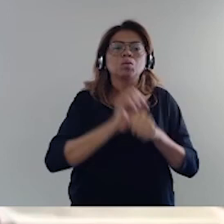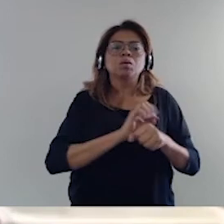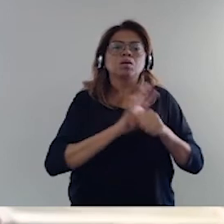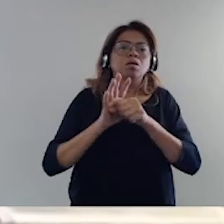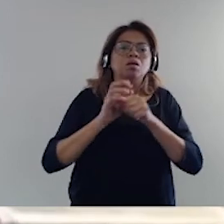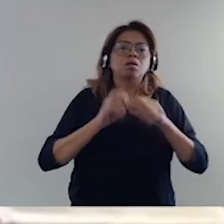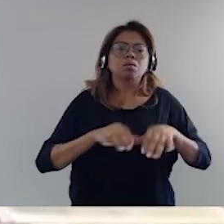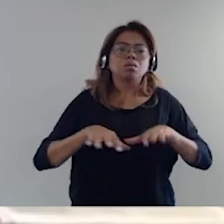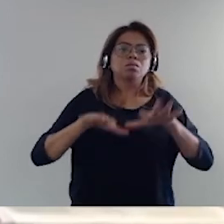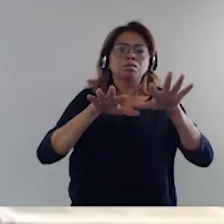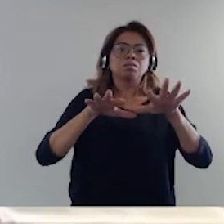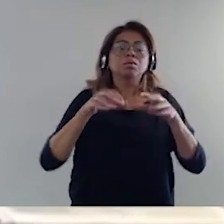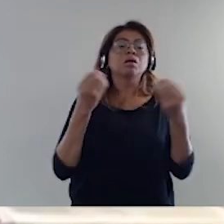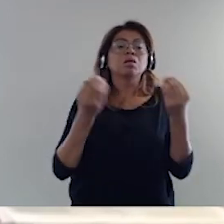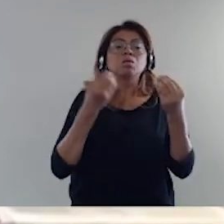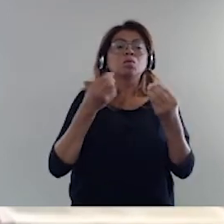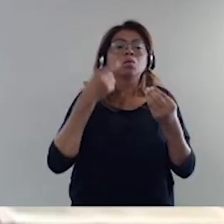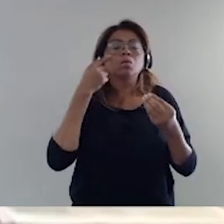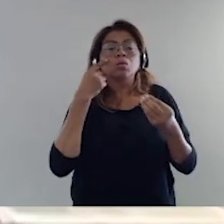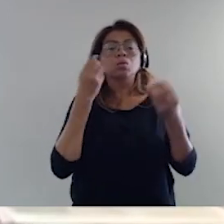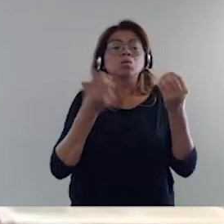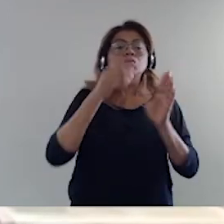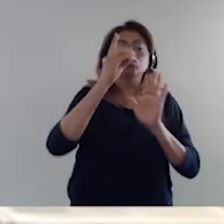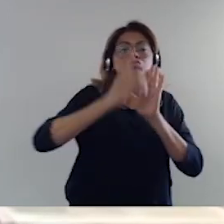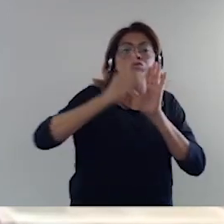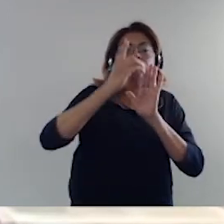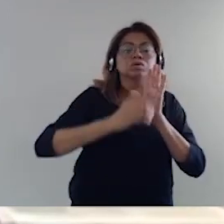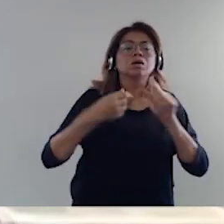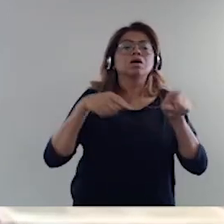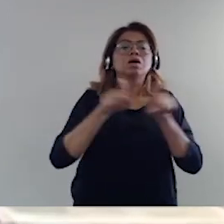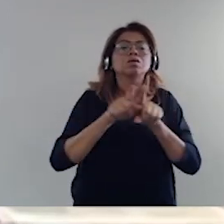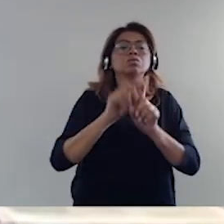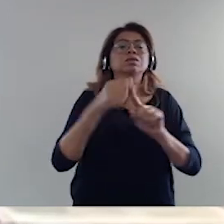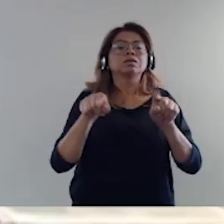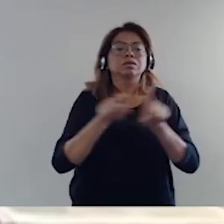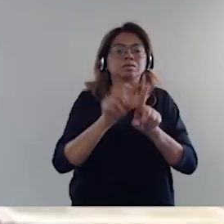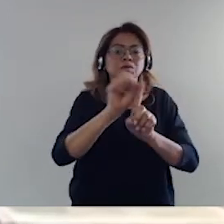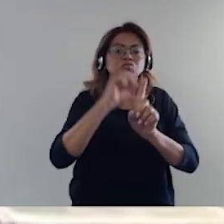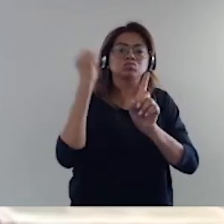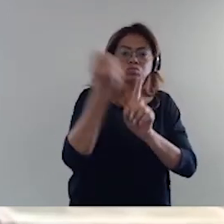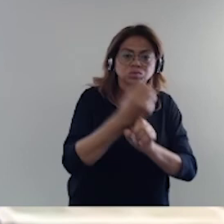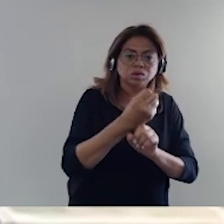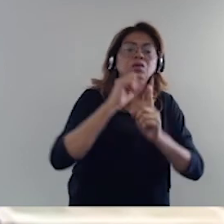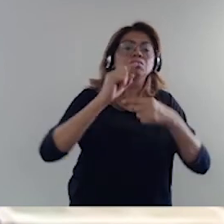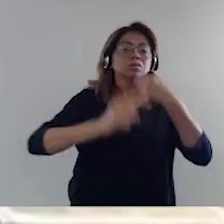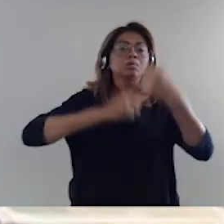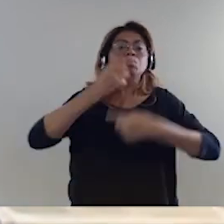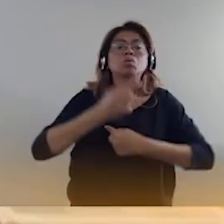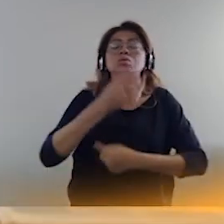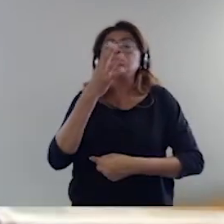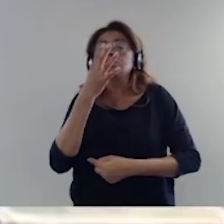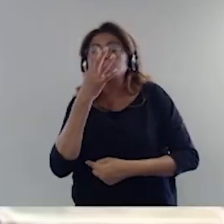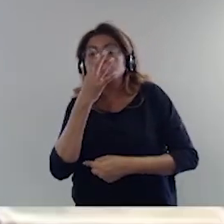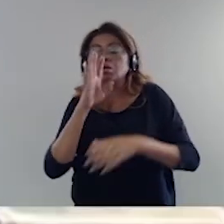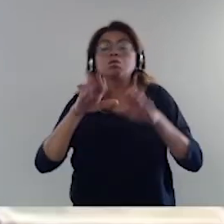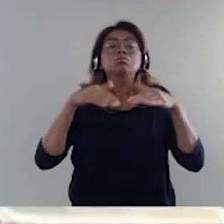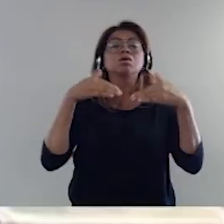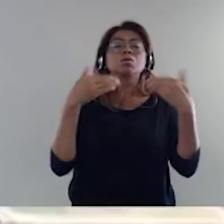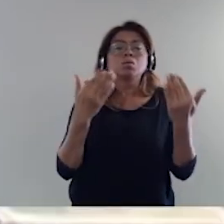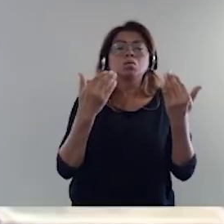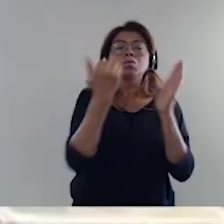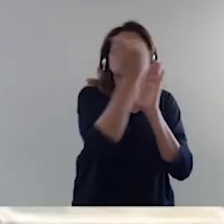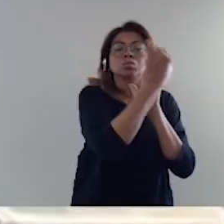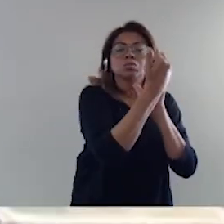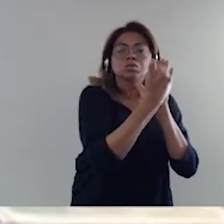pandemia do ponto de vista jurídico, do ponto de vista social, e depois olharmos uma